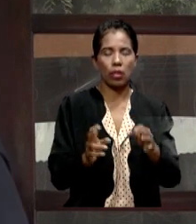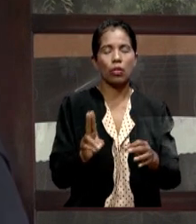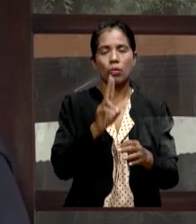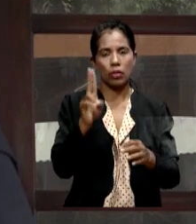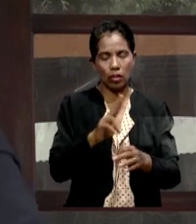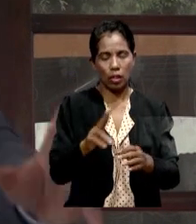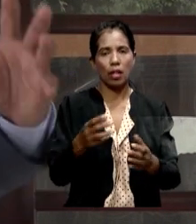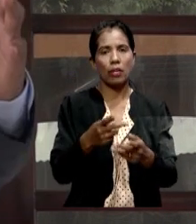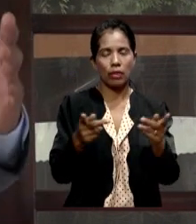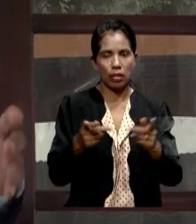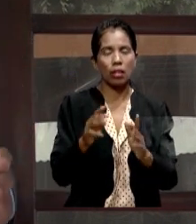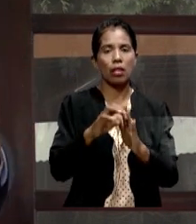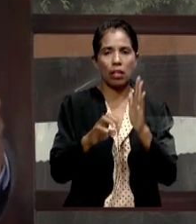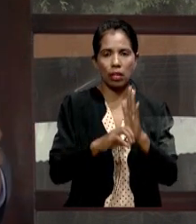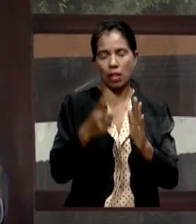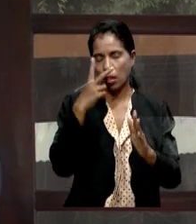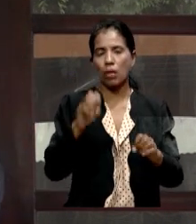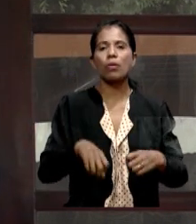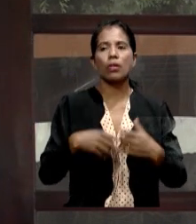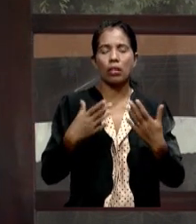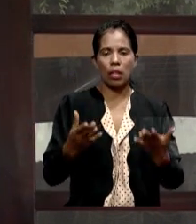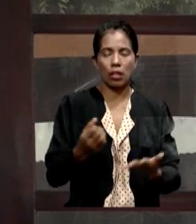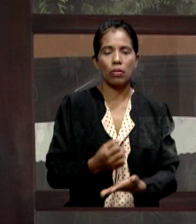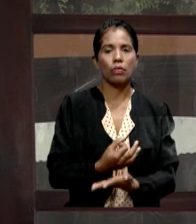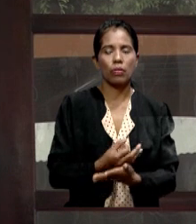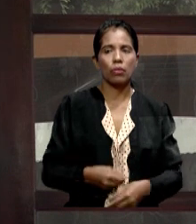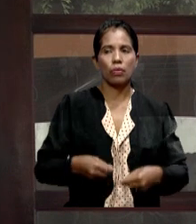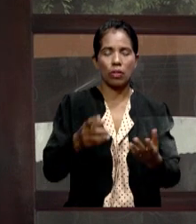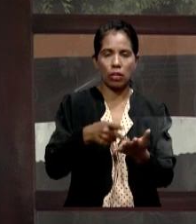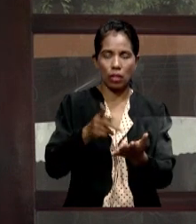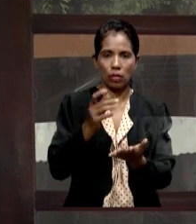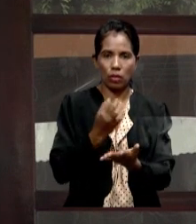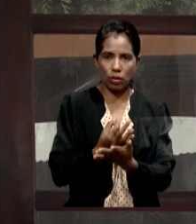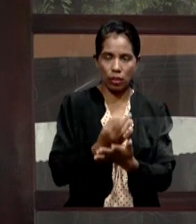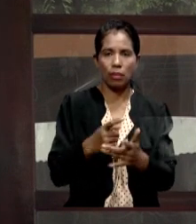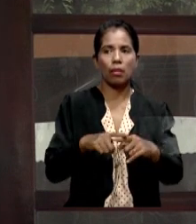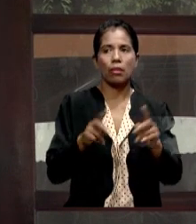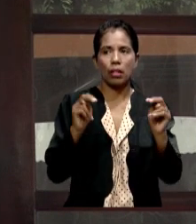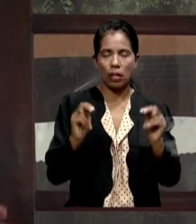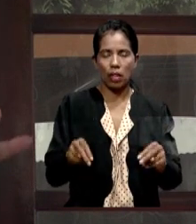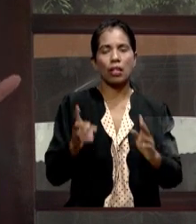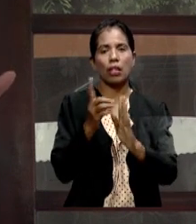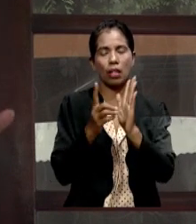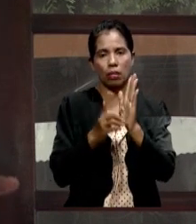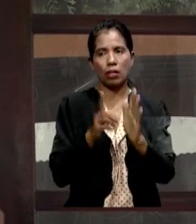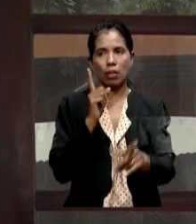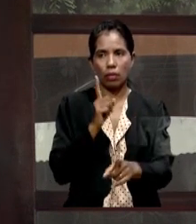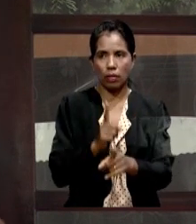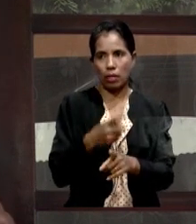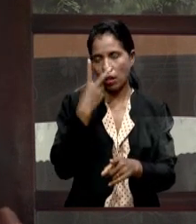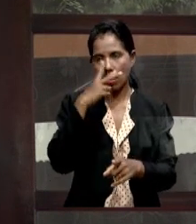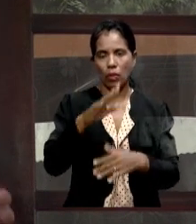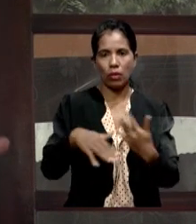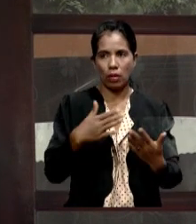nian. Ele nem maca haré hela para um sama for indemnização, é bem tem que ir dados nível loss e haré hotel né